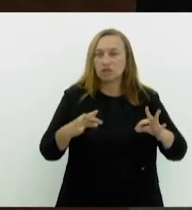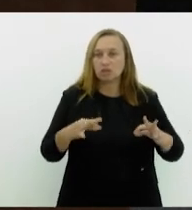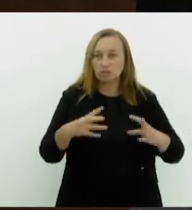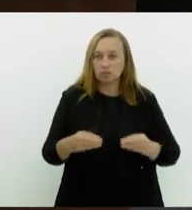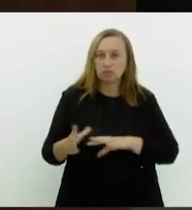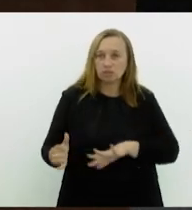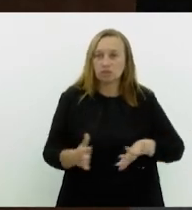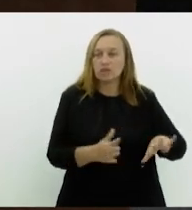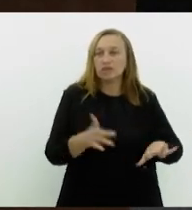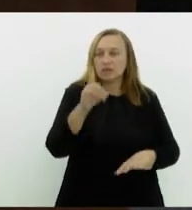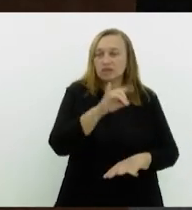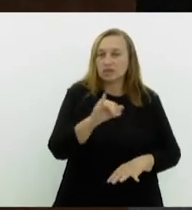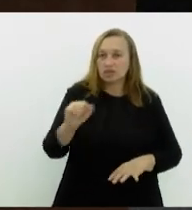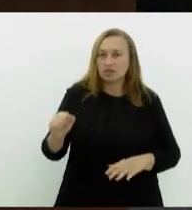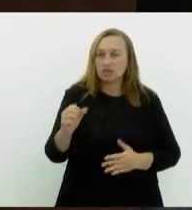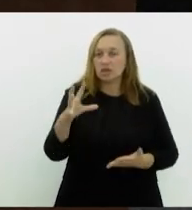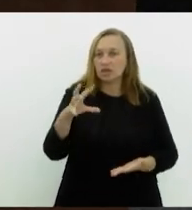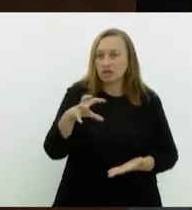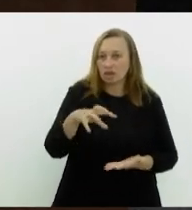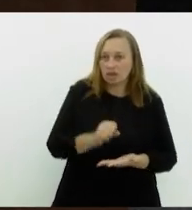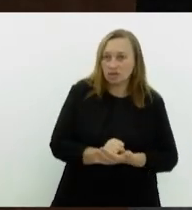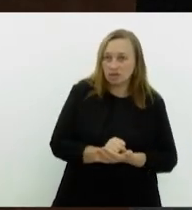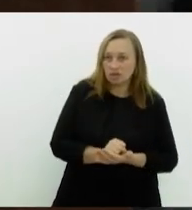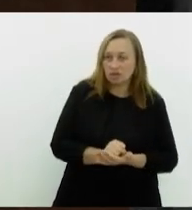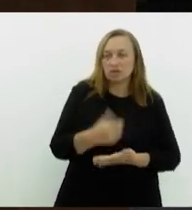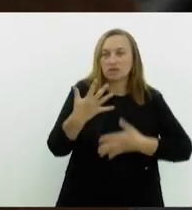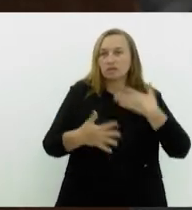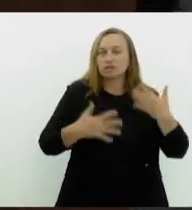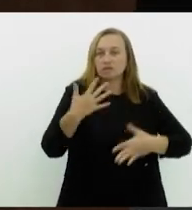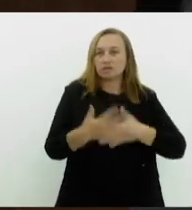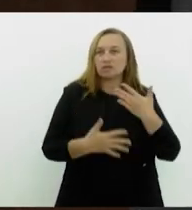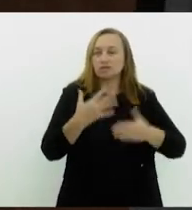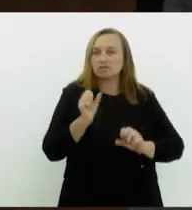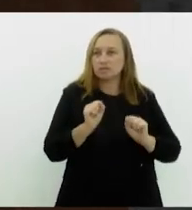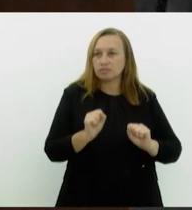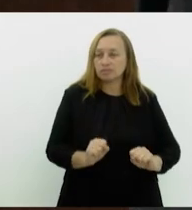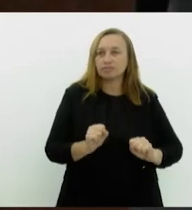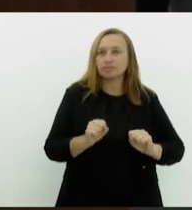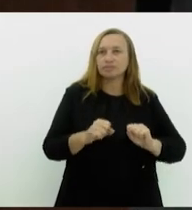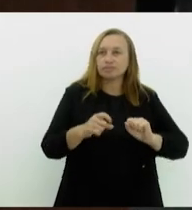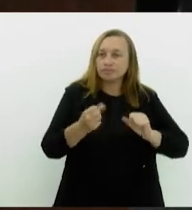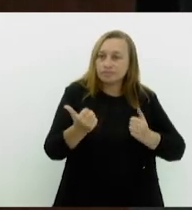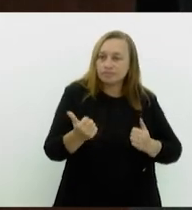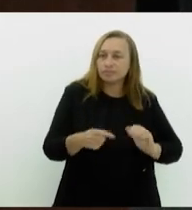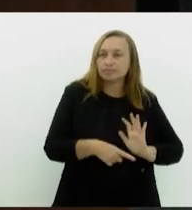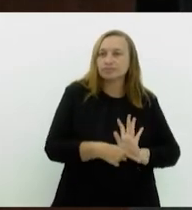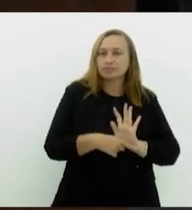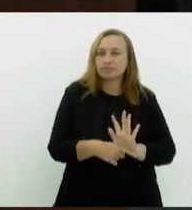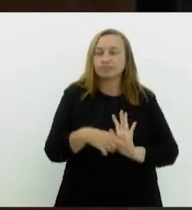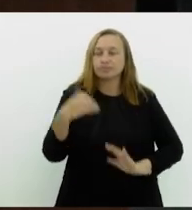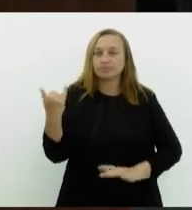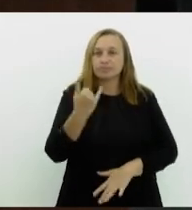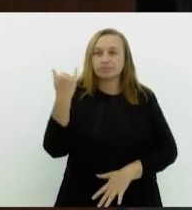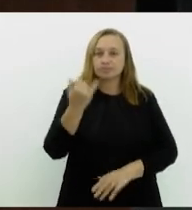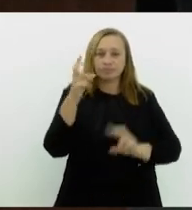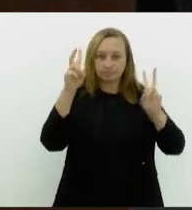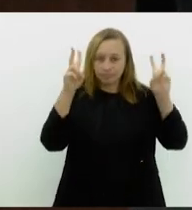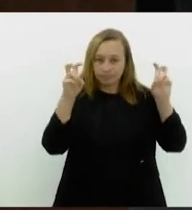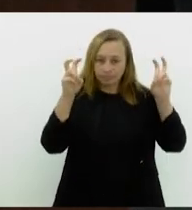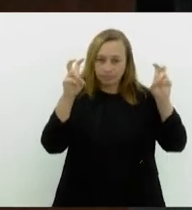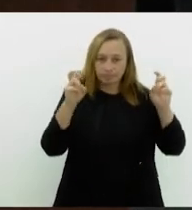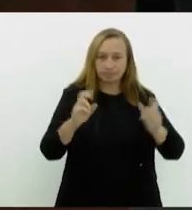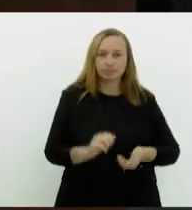E neste dia, além de registrar a minha alegria de poder contribuir com este importante tema que deve